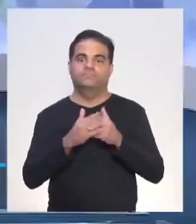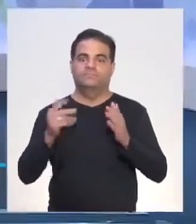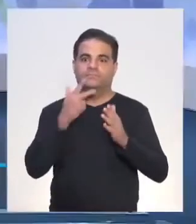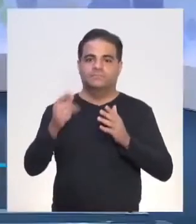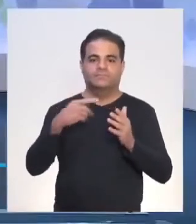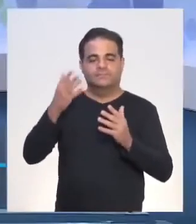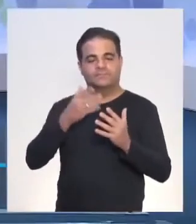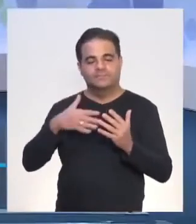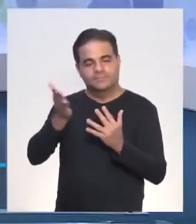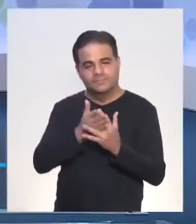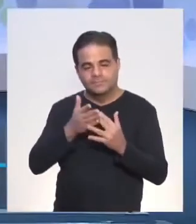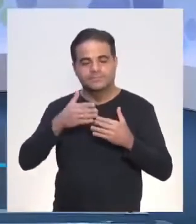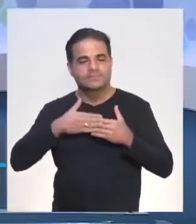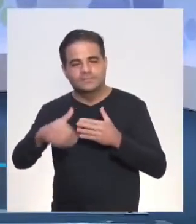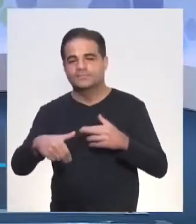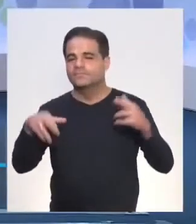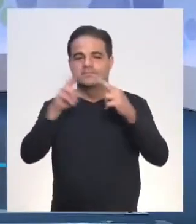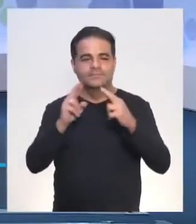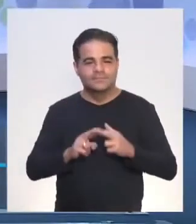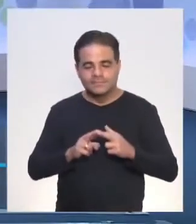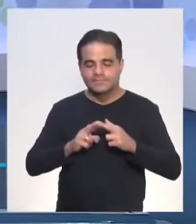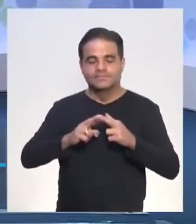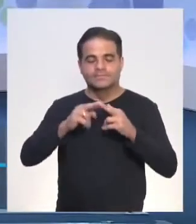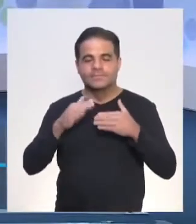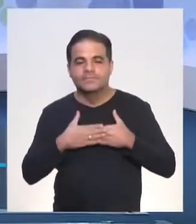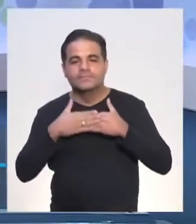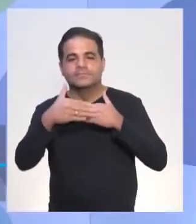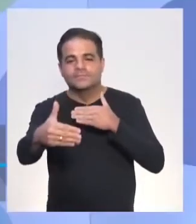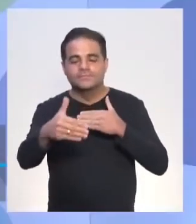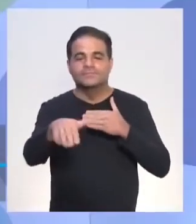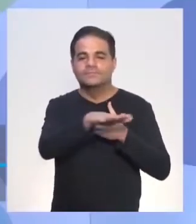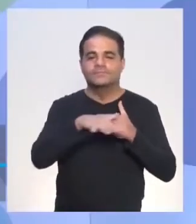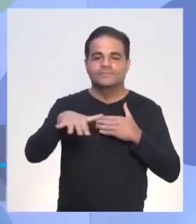e transforma a rede social, né, a internet, num campo sem lei, né, Elaine? Sim.